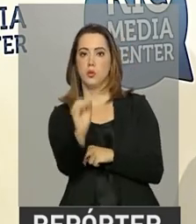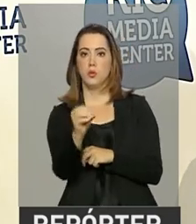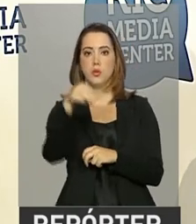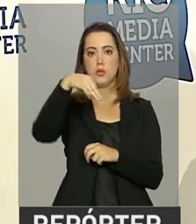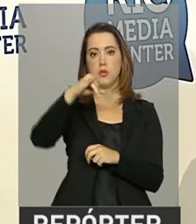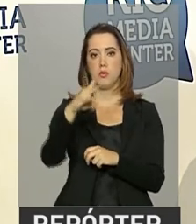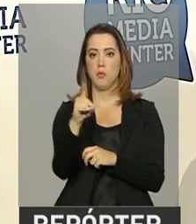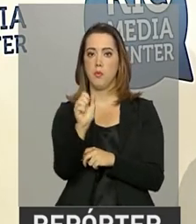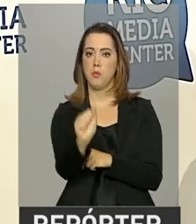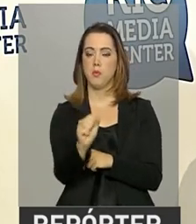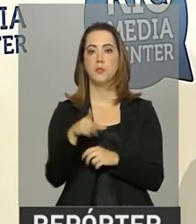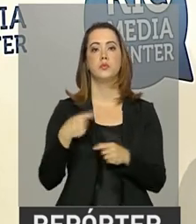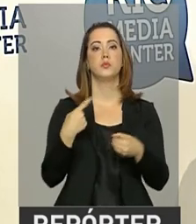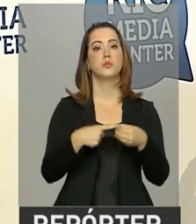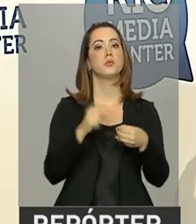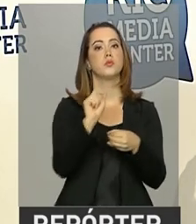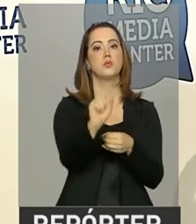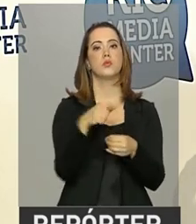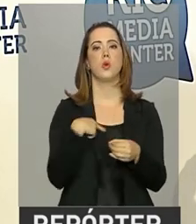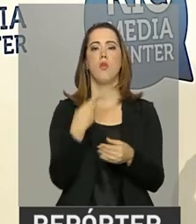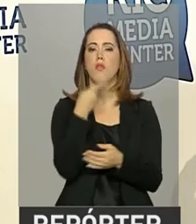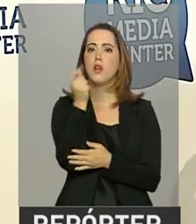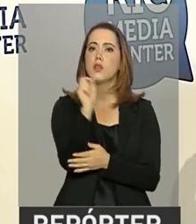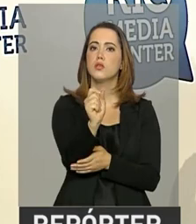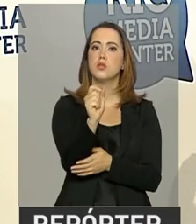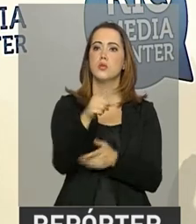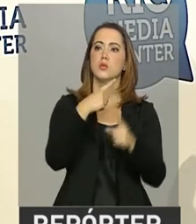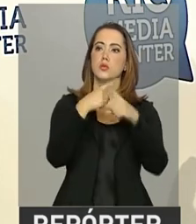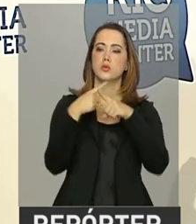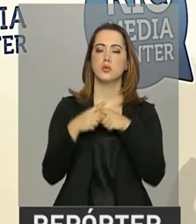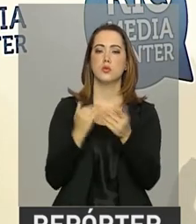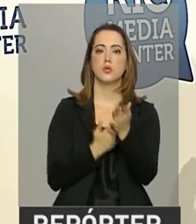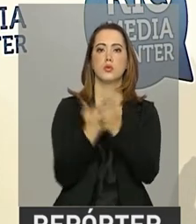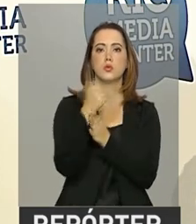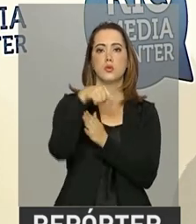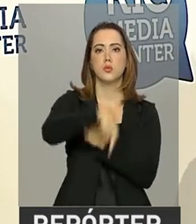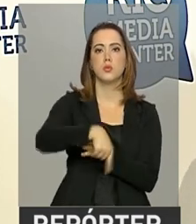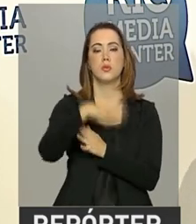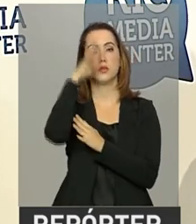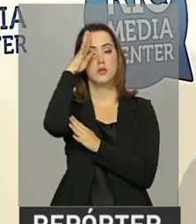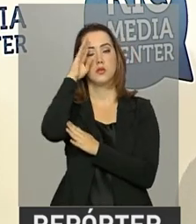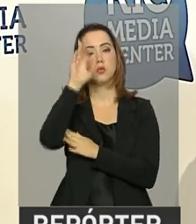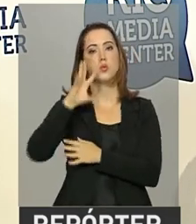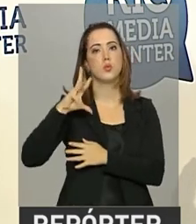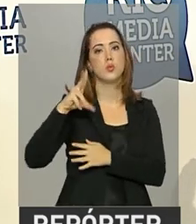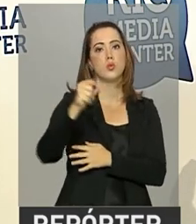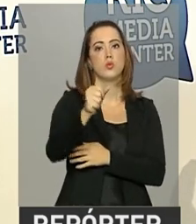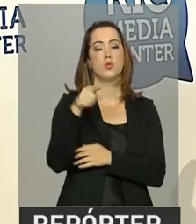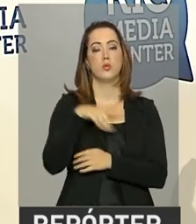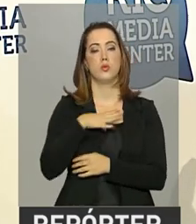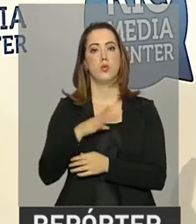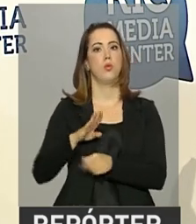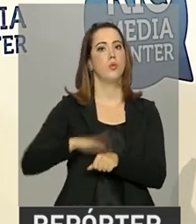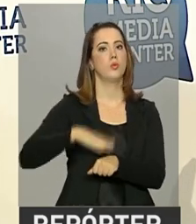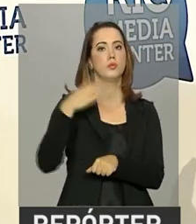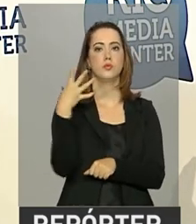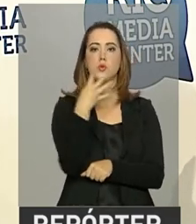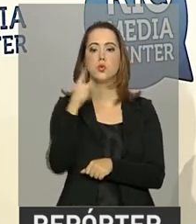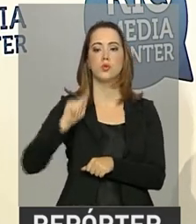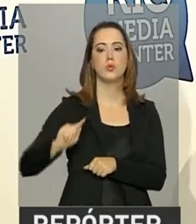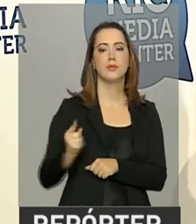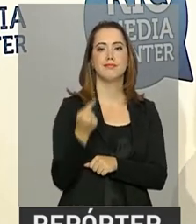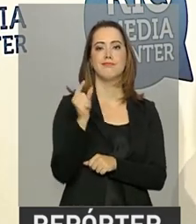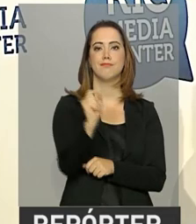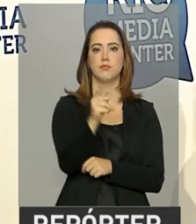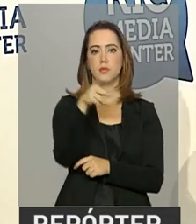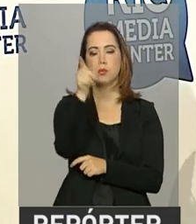sobre os jogos que começam nesta quarta-feira ao todo mais de 4.000 atletas de 160 países vão participar